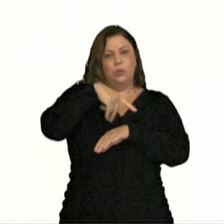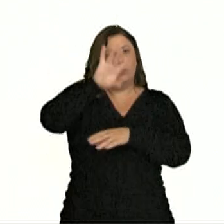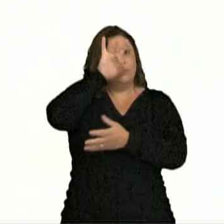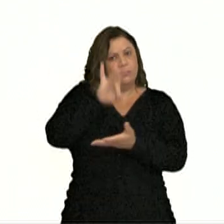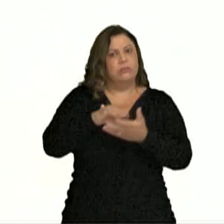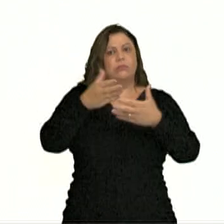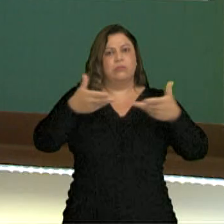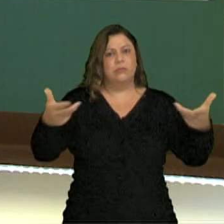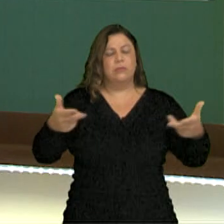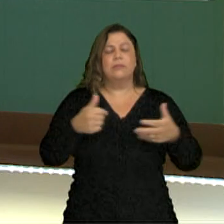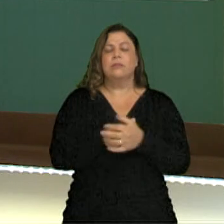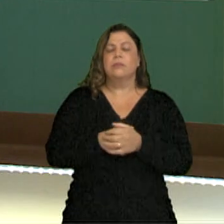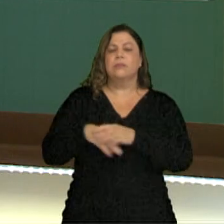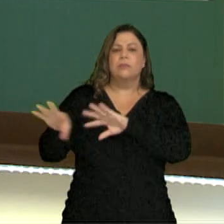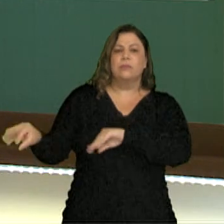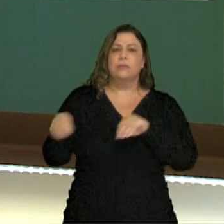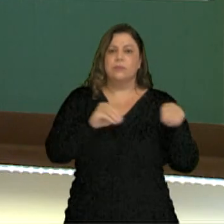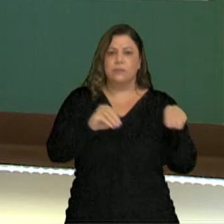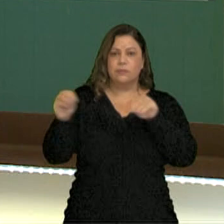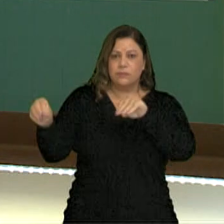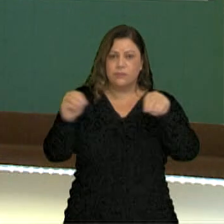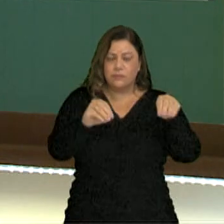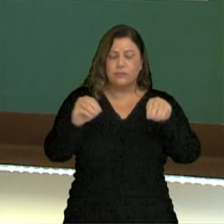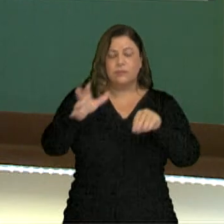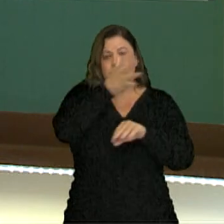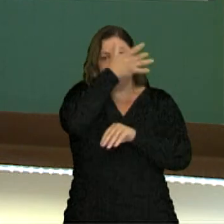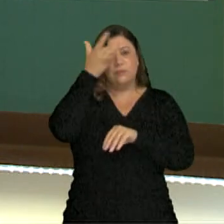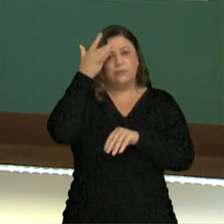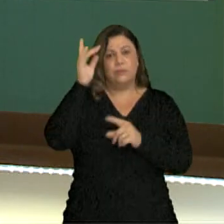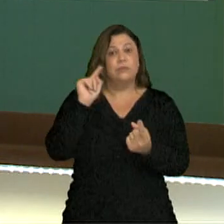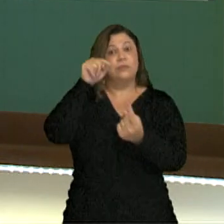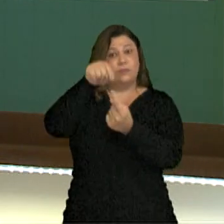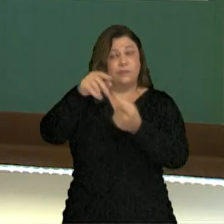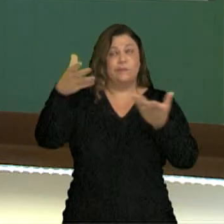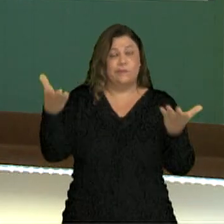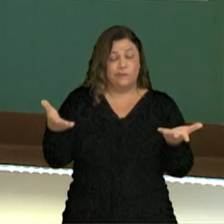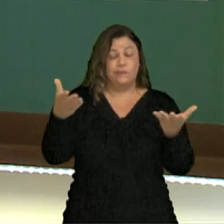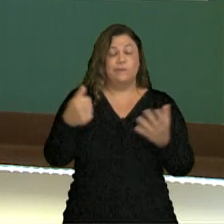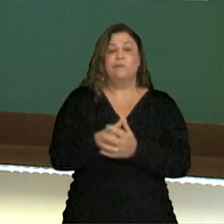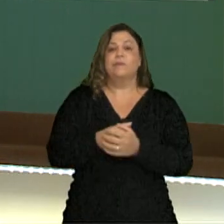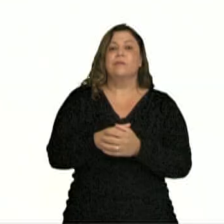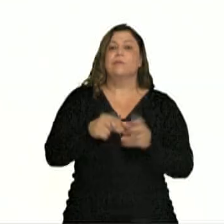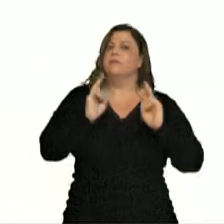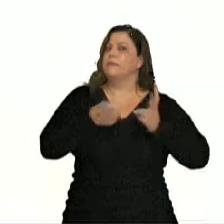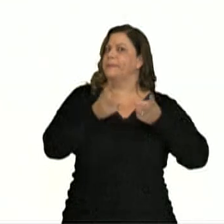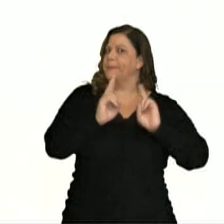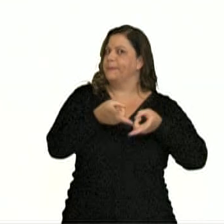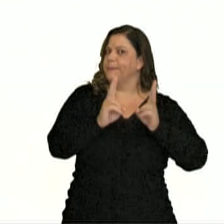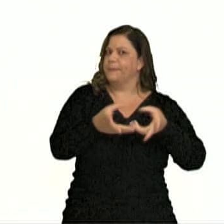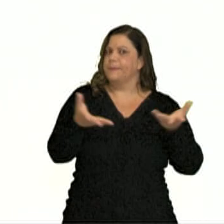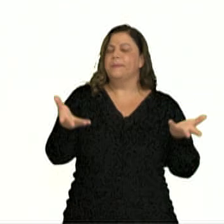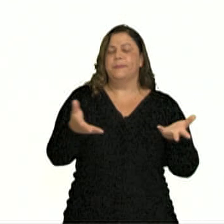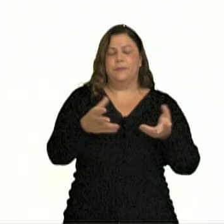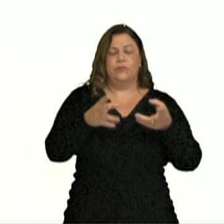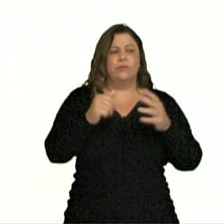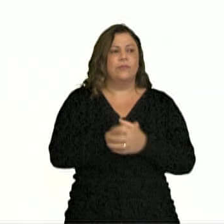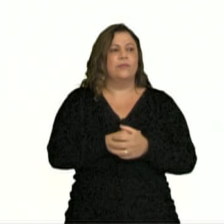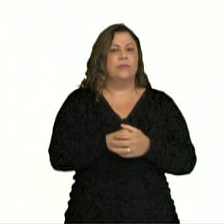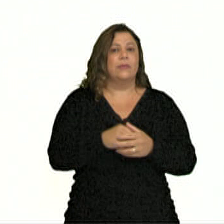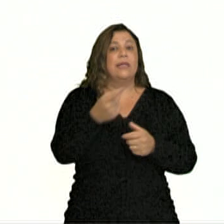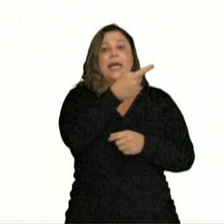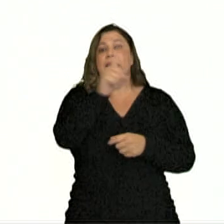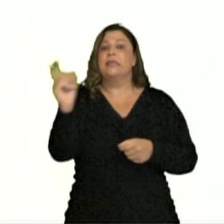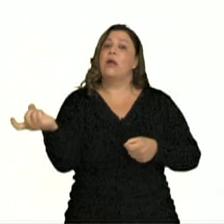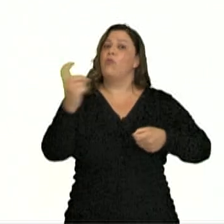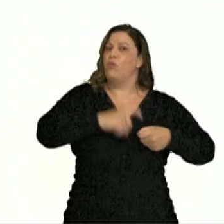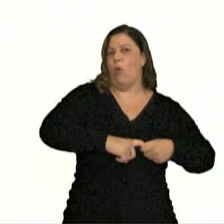aqui, ó. O deslocamento das pessoas por definitivo. Analise a imagem ao lado, o aumento